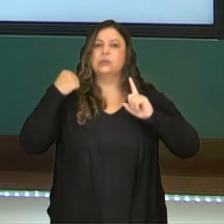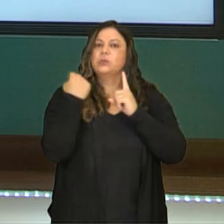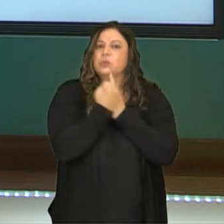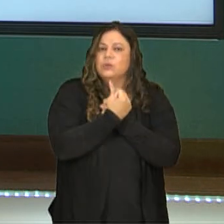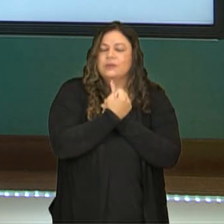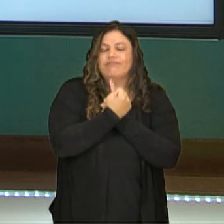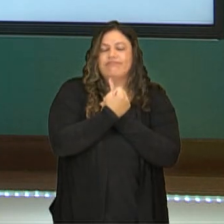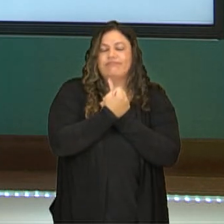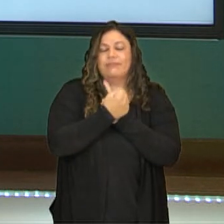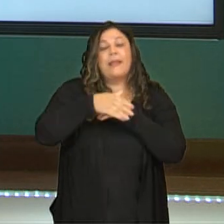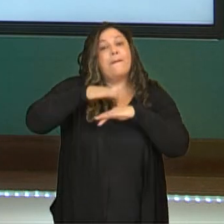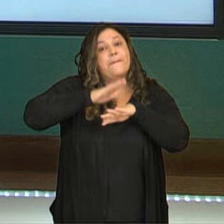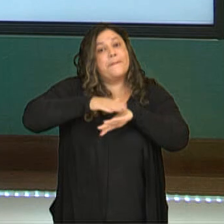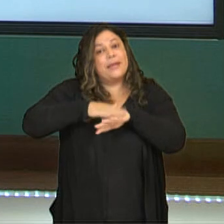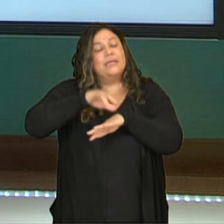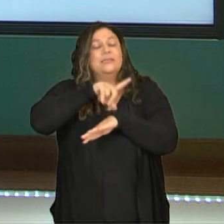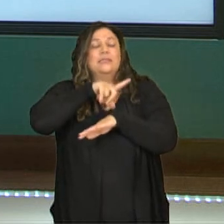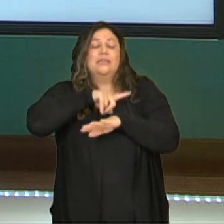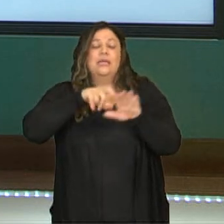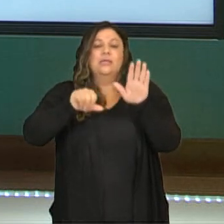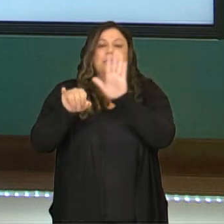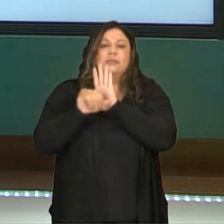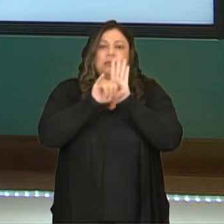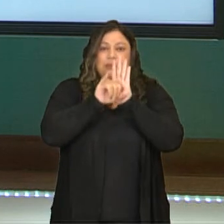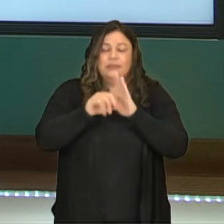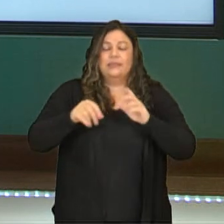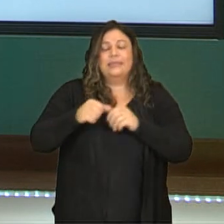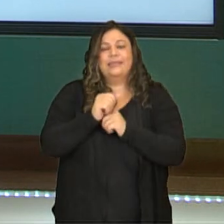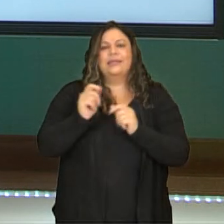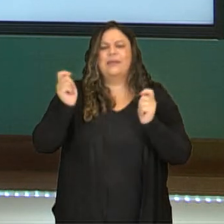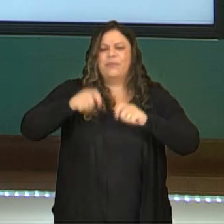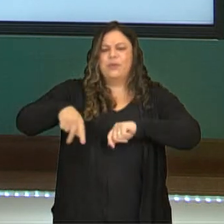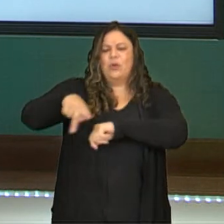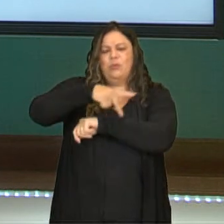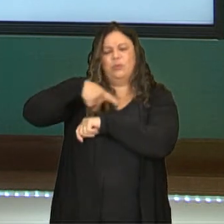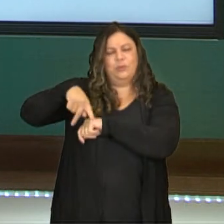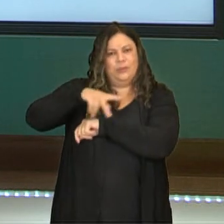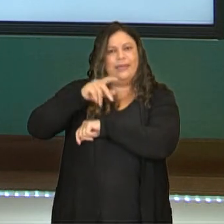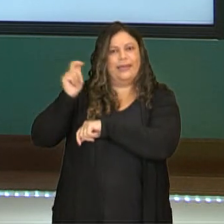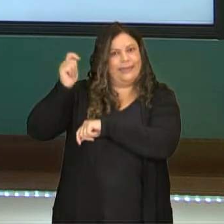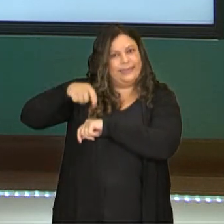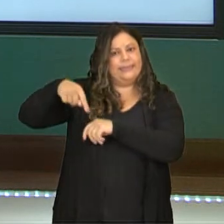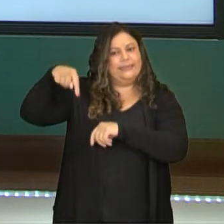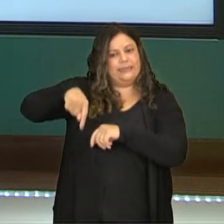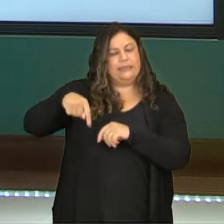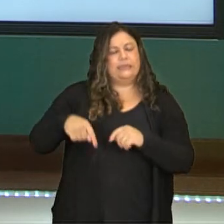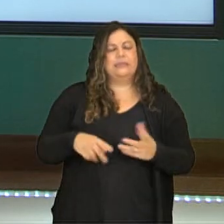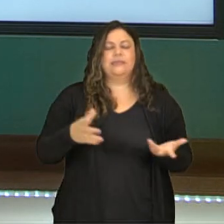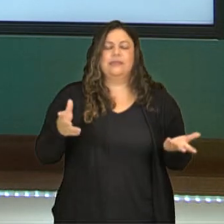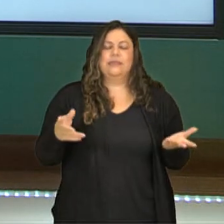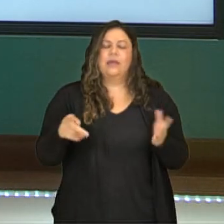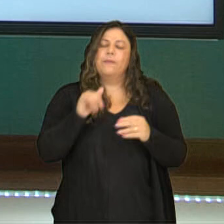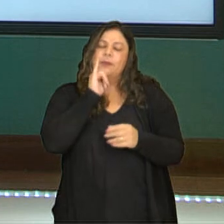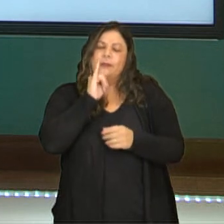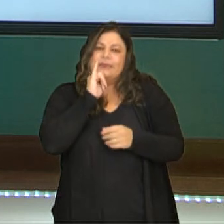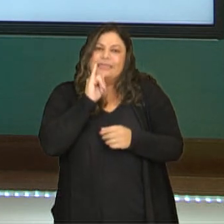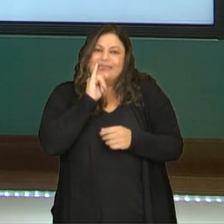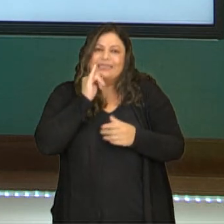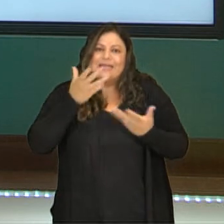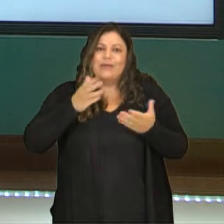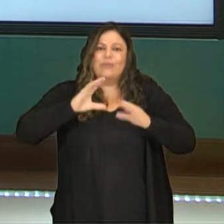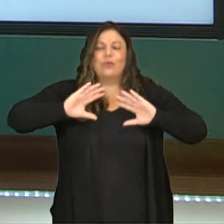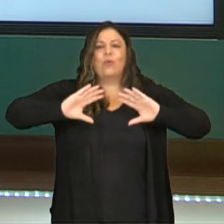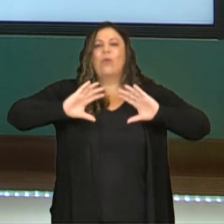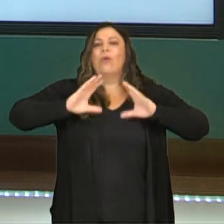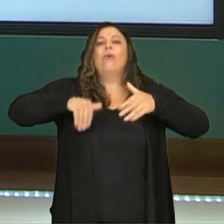que tenhamos uma identidade que ela é nacional, que ela é tida como típica do brasileiro, por exemplo, a própria questão do